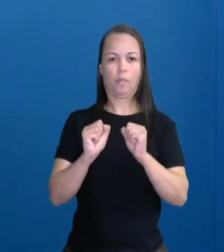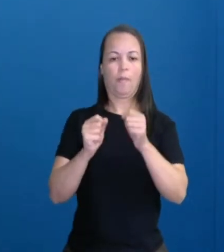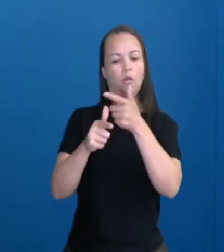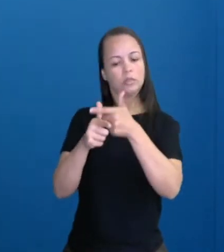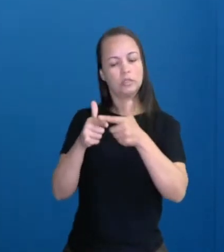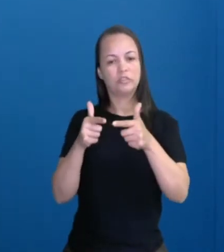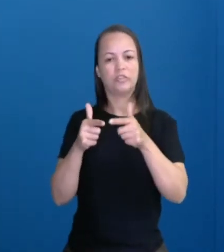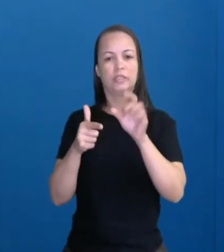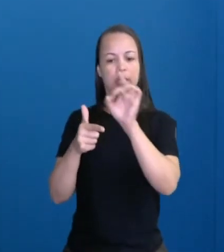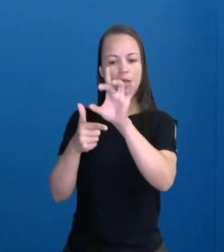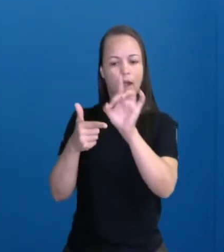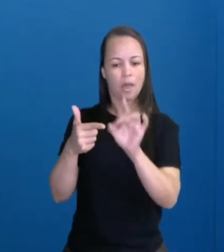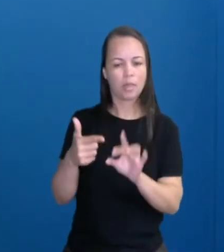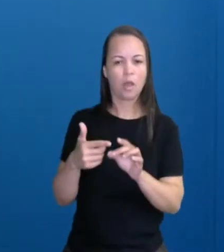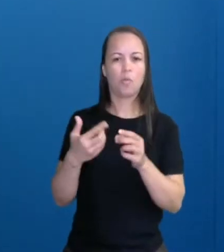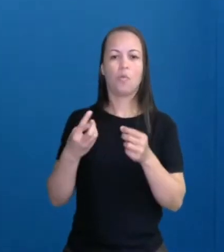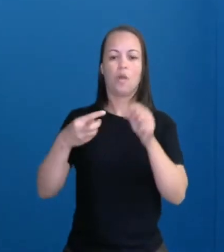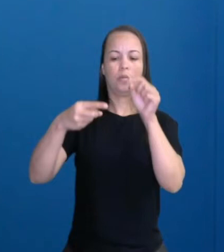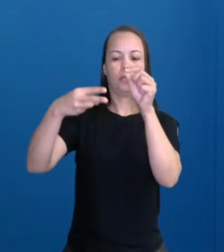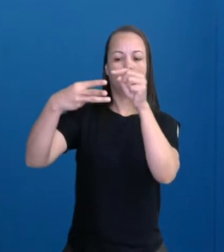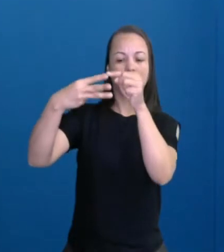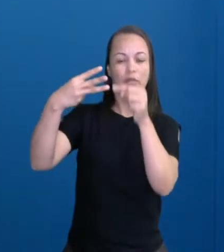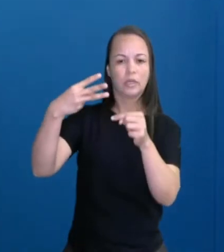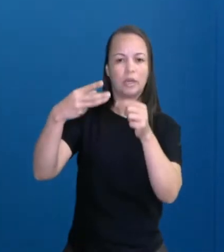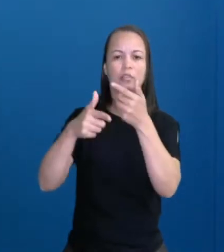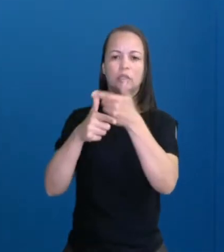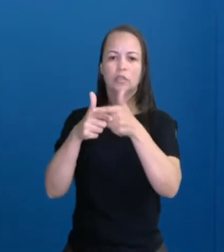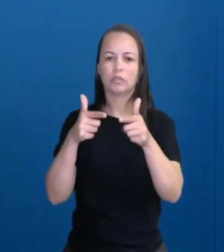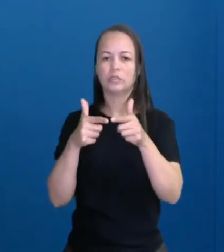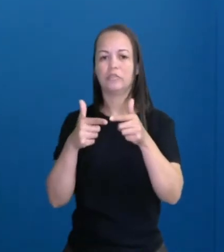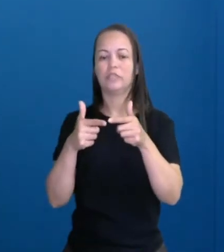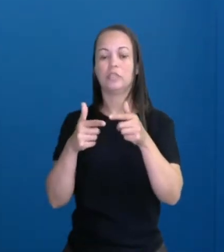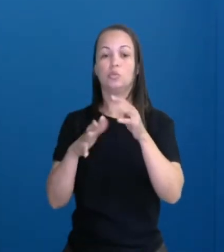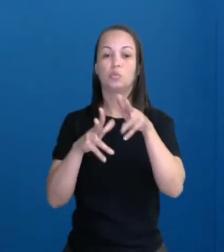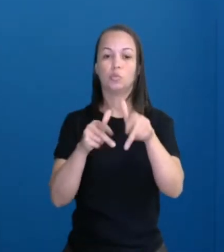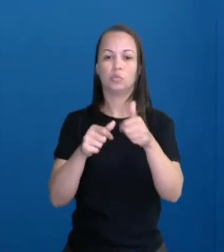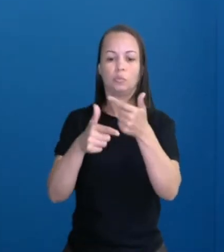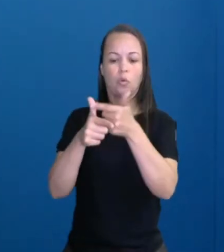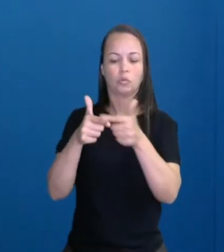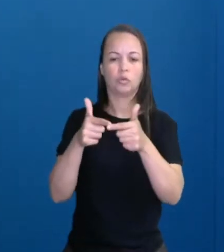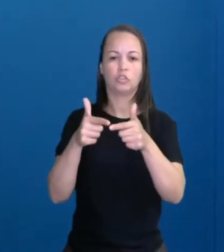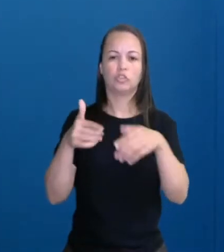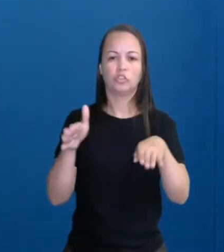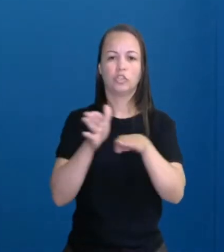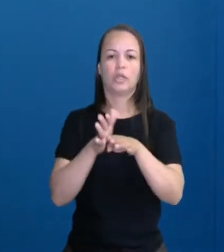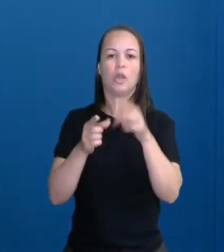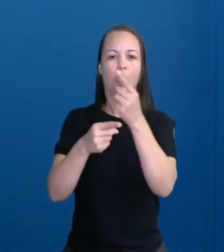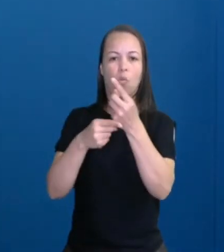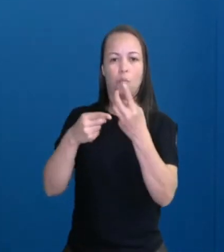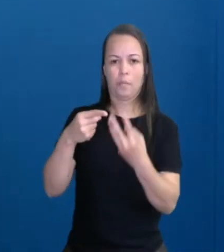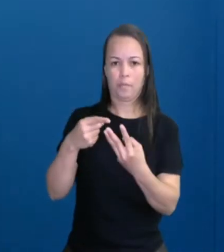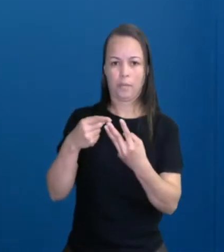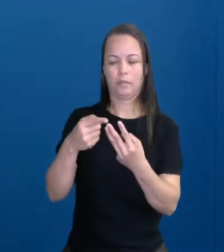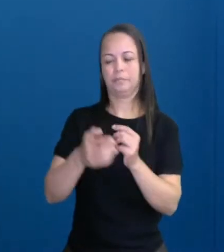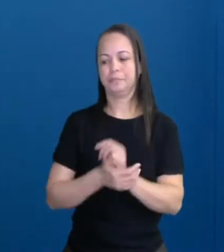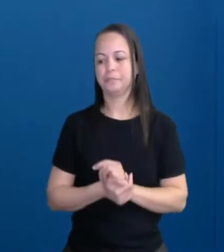uma delas. No caso, a primeira, dividindo tudo por 2, a gente chega em 1/2. A fração 4 oitavos, dá para dividir